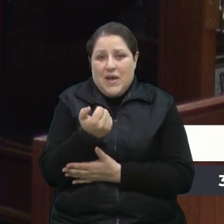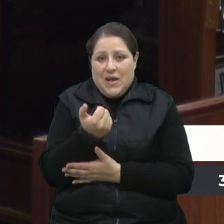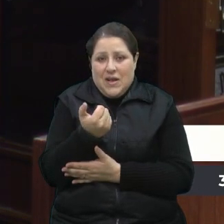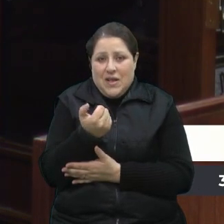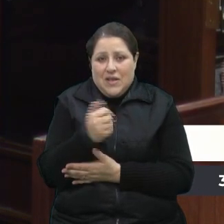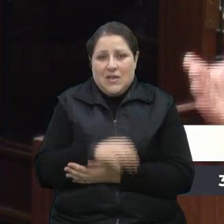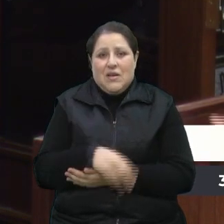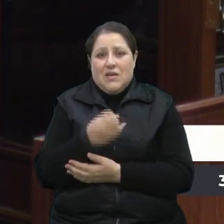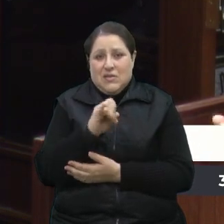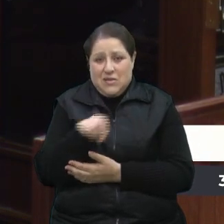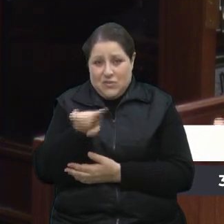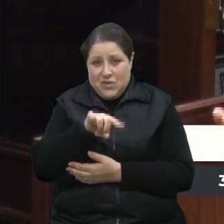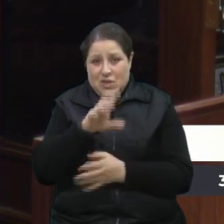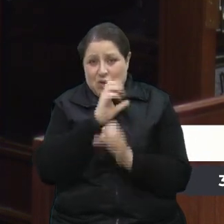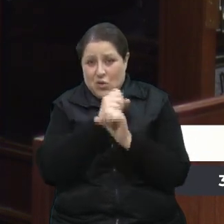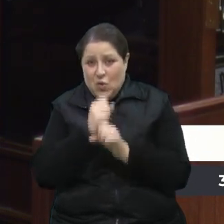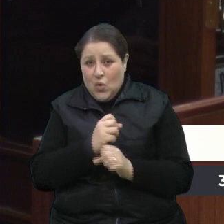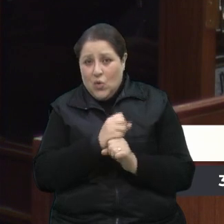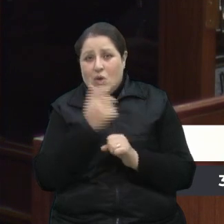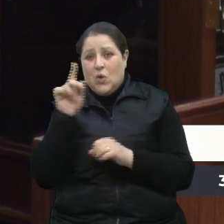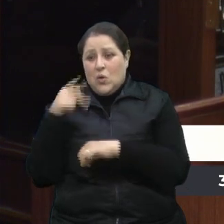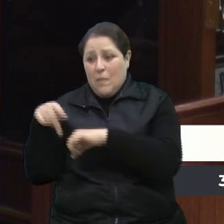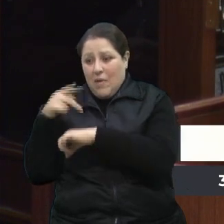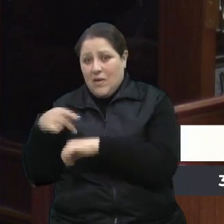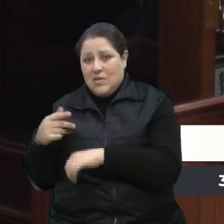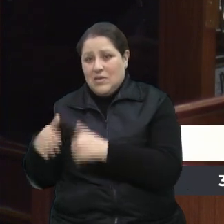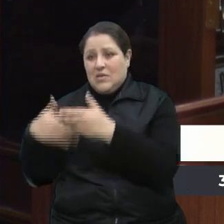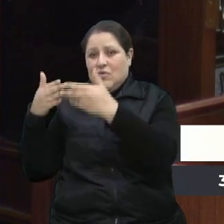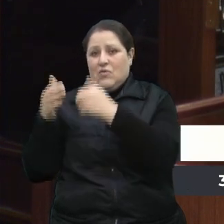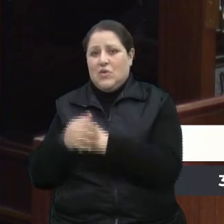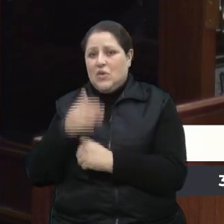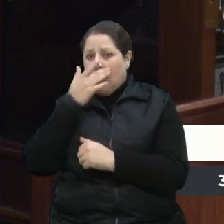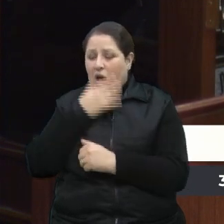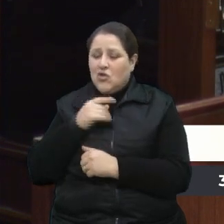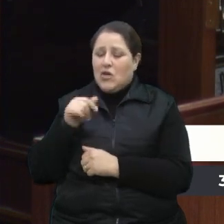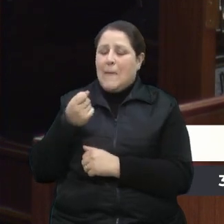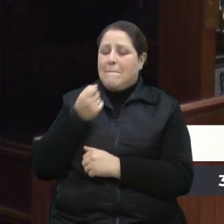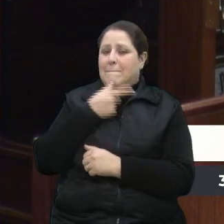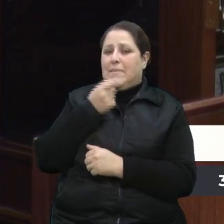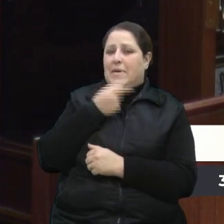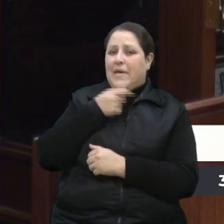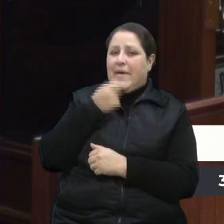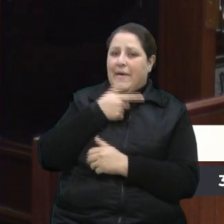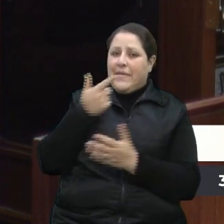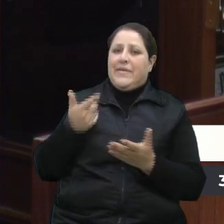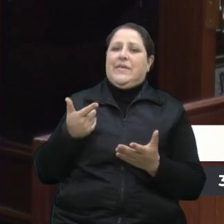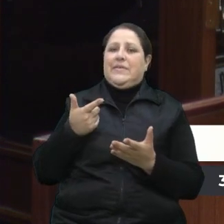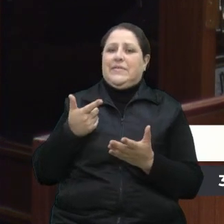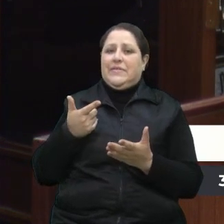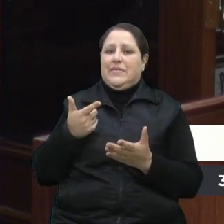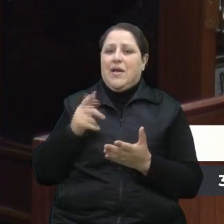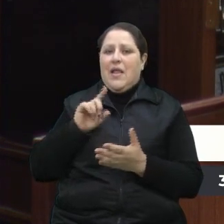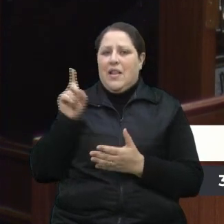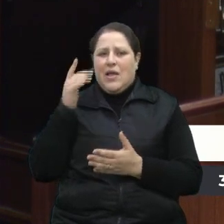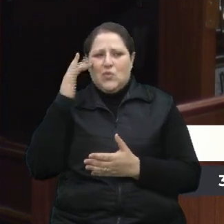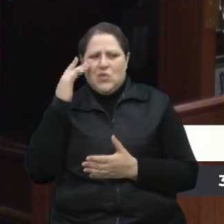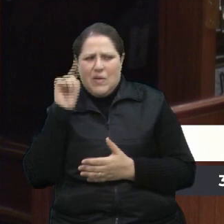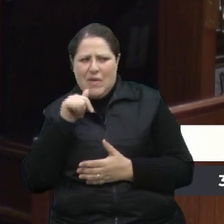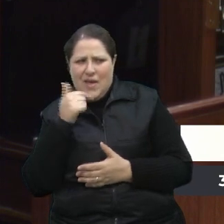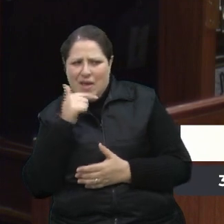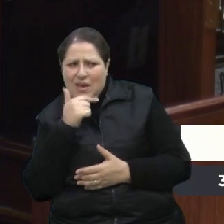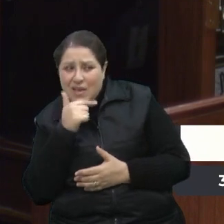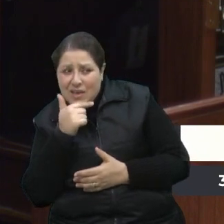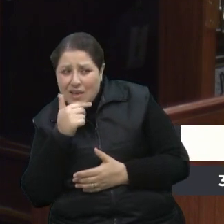isso se vocês contarem em algum país desenvolvido eles acham que é uma piada Eles não sabem se é parir